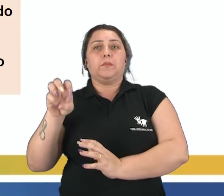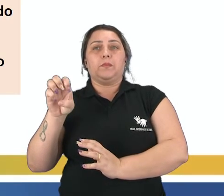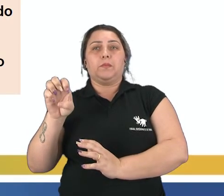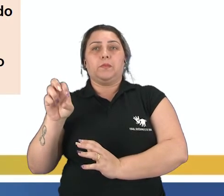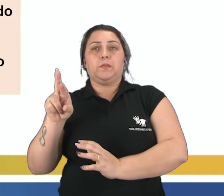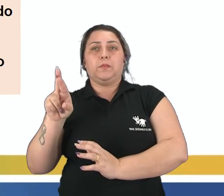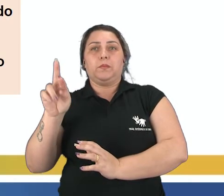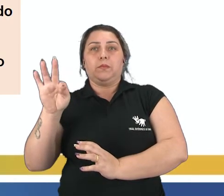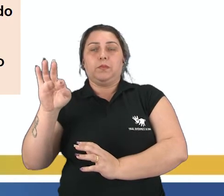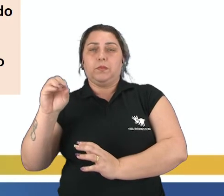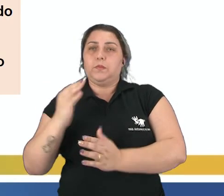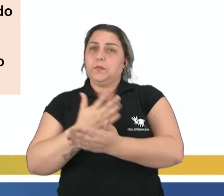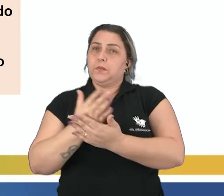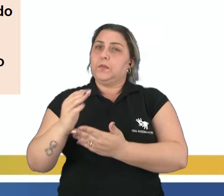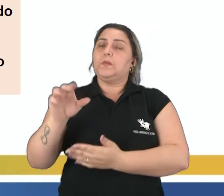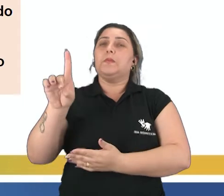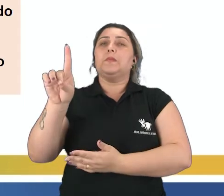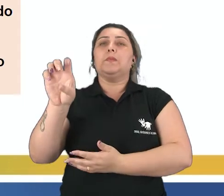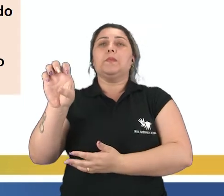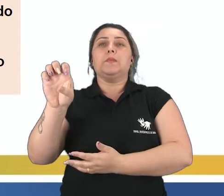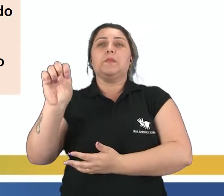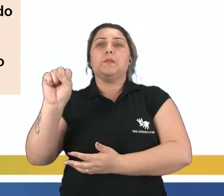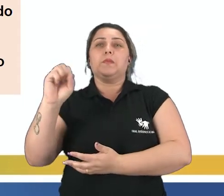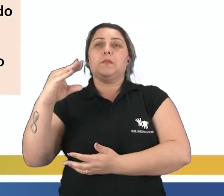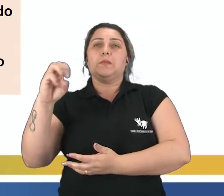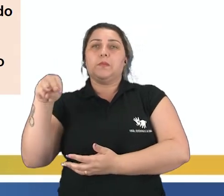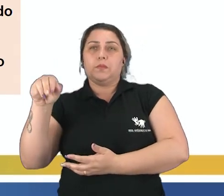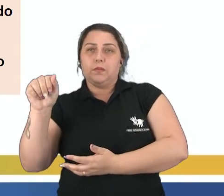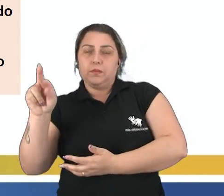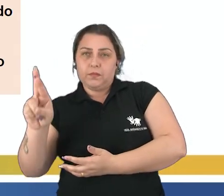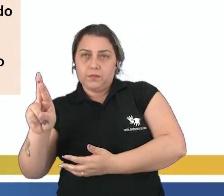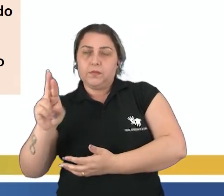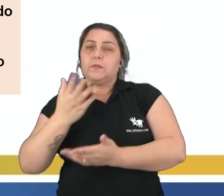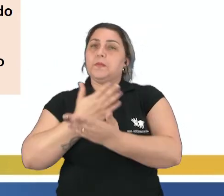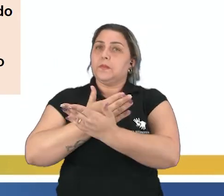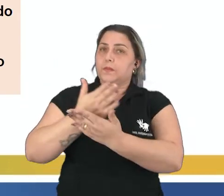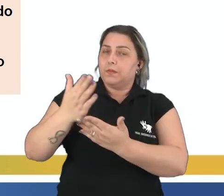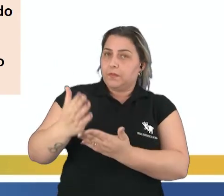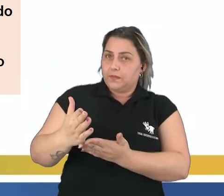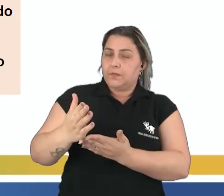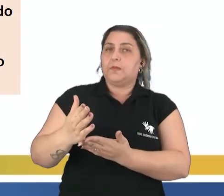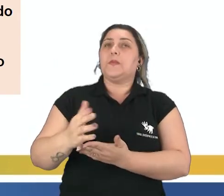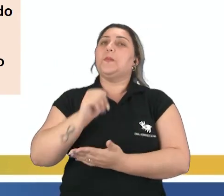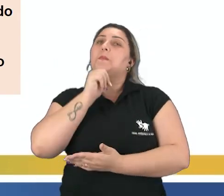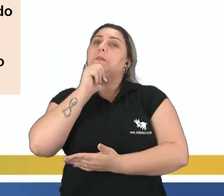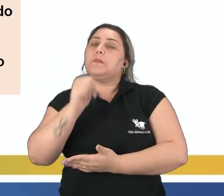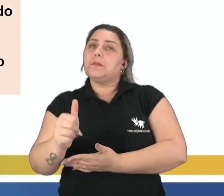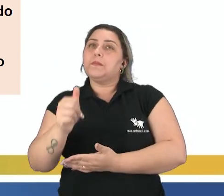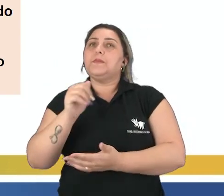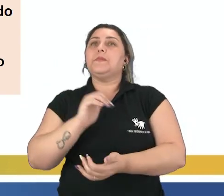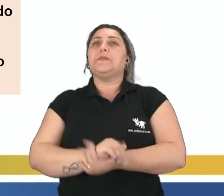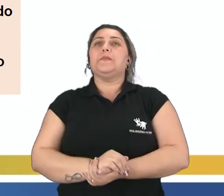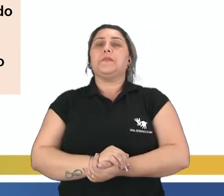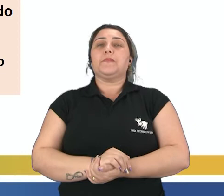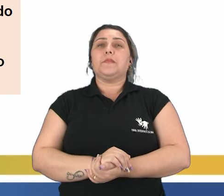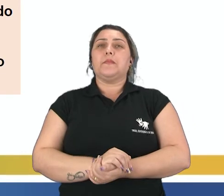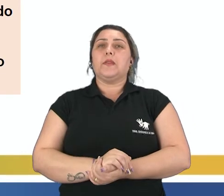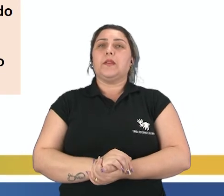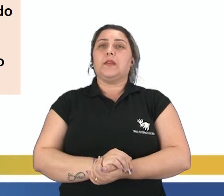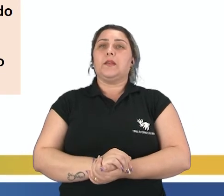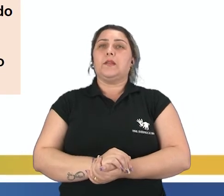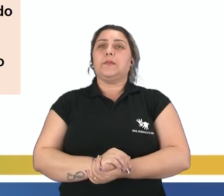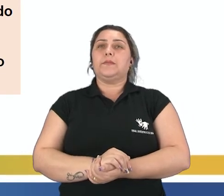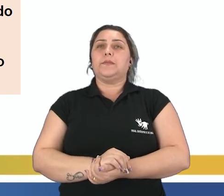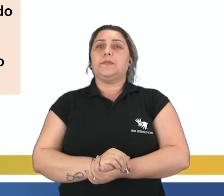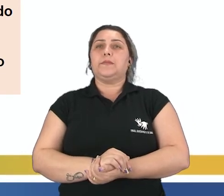útero comece a se descamar, comece a ser eliminado, dando início então ao processo de menstruação. Então não é um processo,